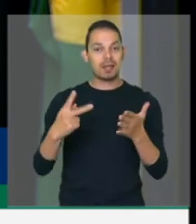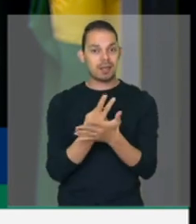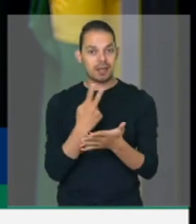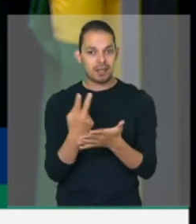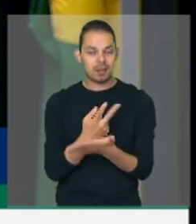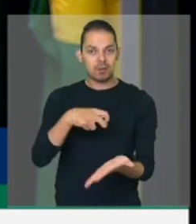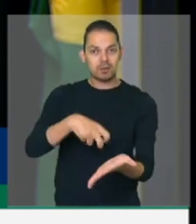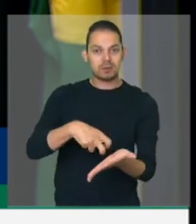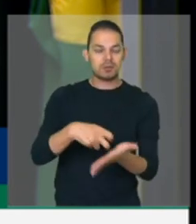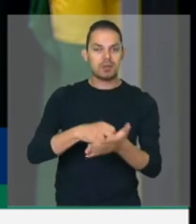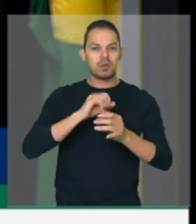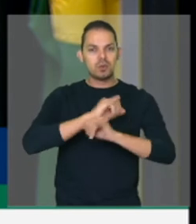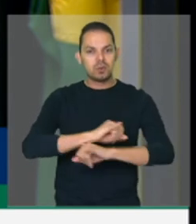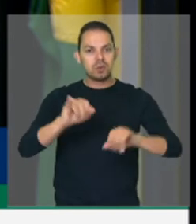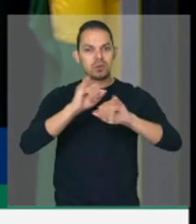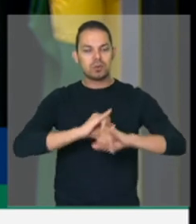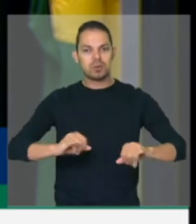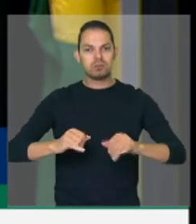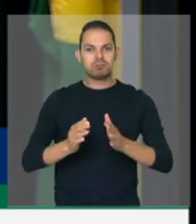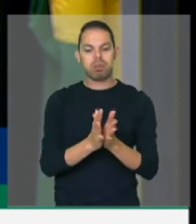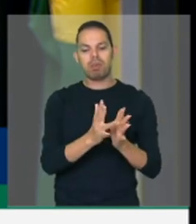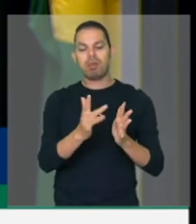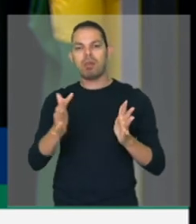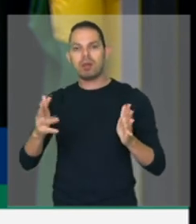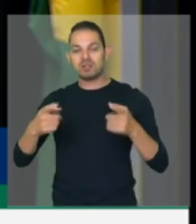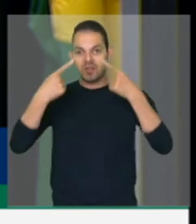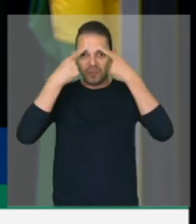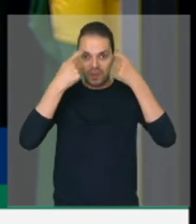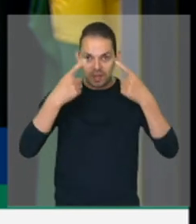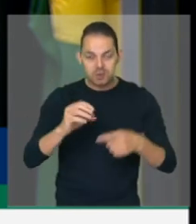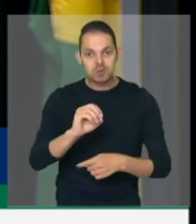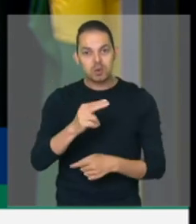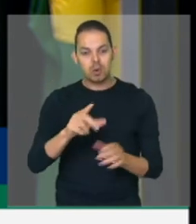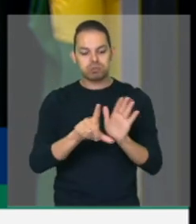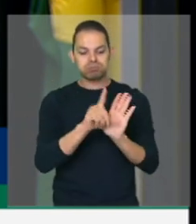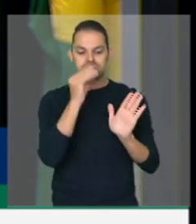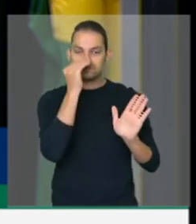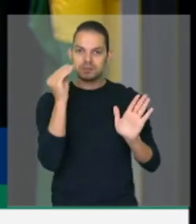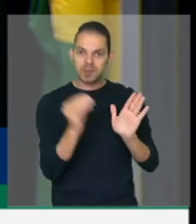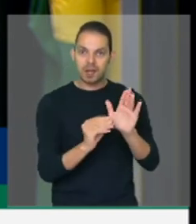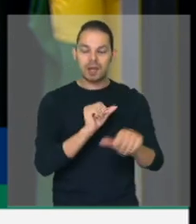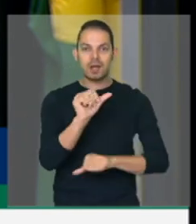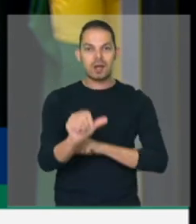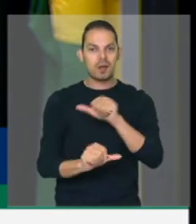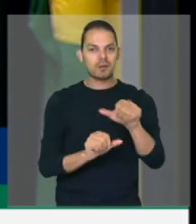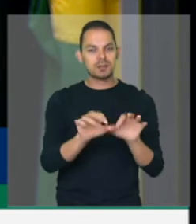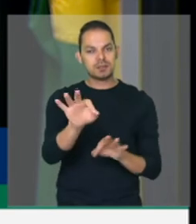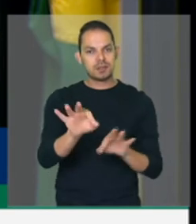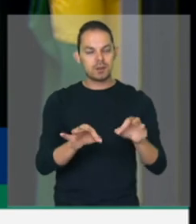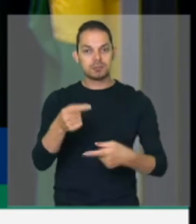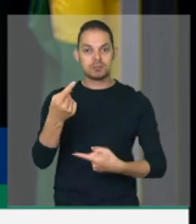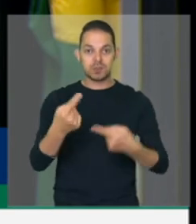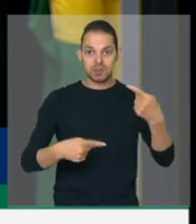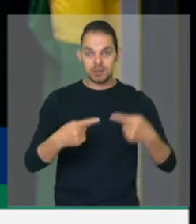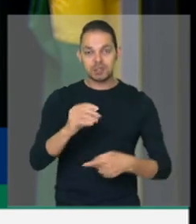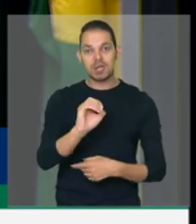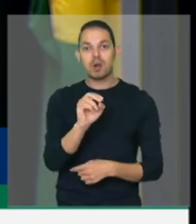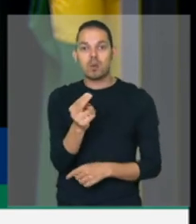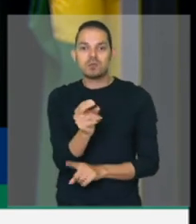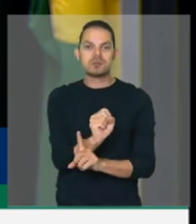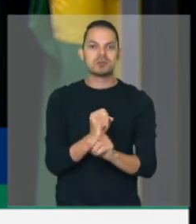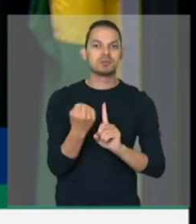a propaganda de processos violentos ou ilegais para alteração da ordem política ou